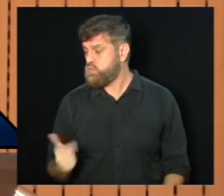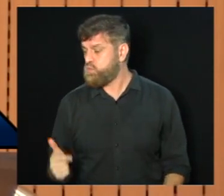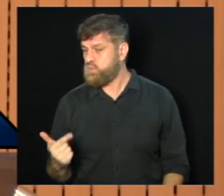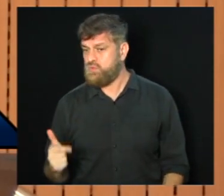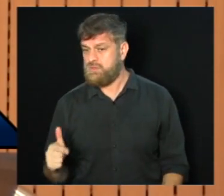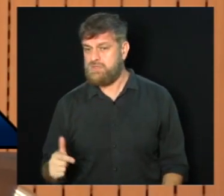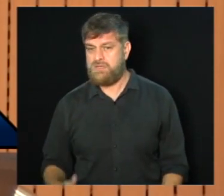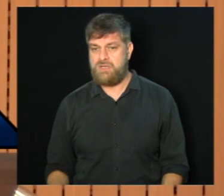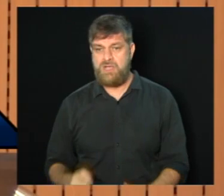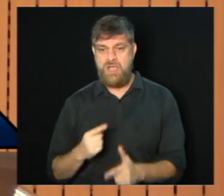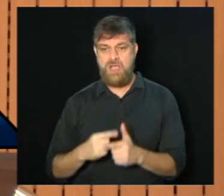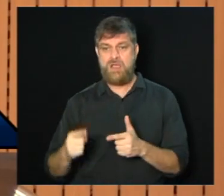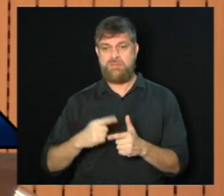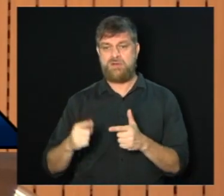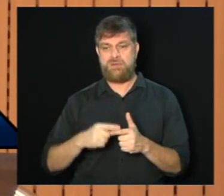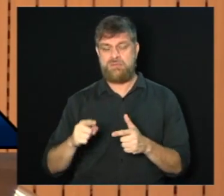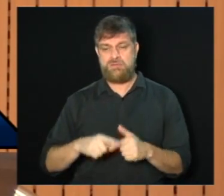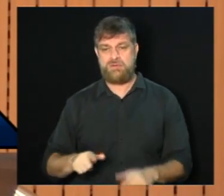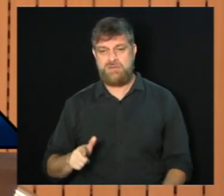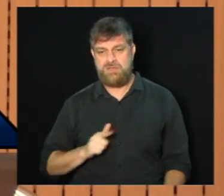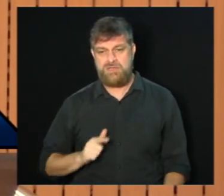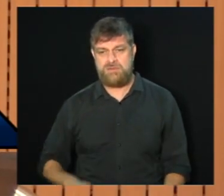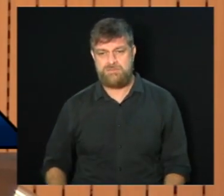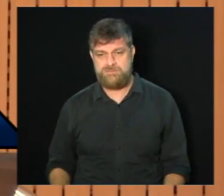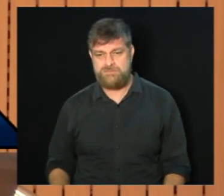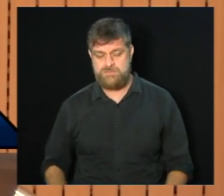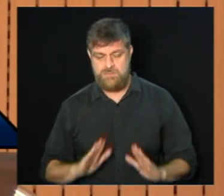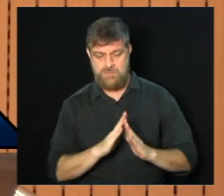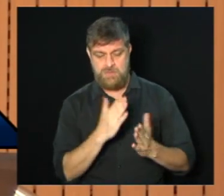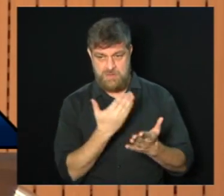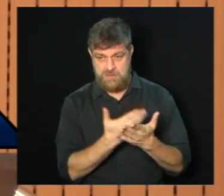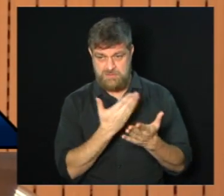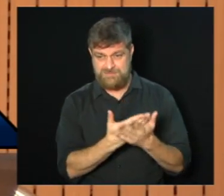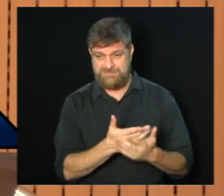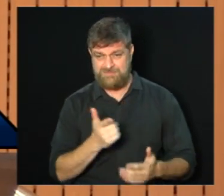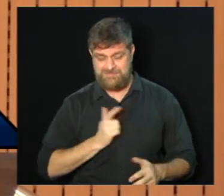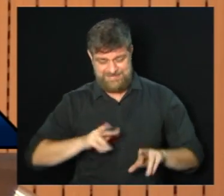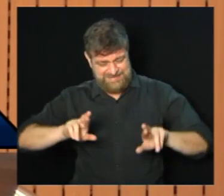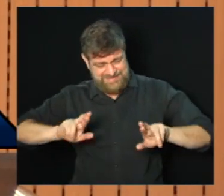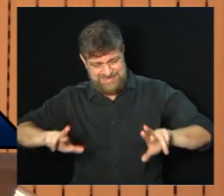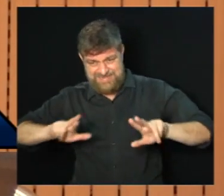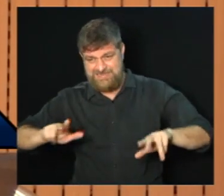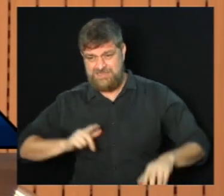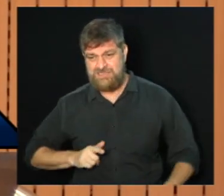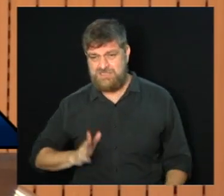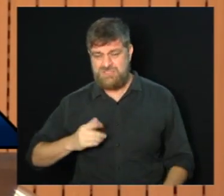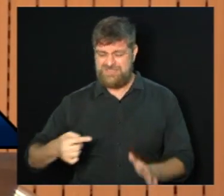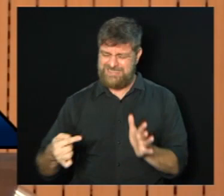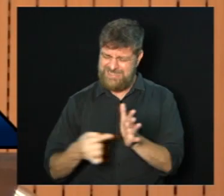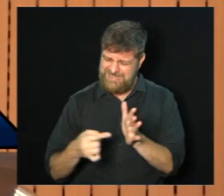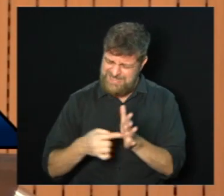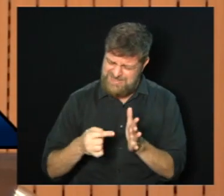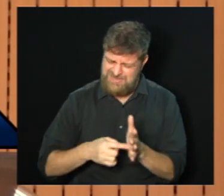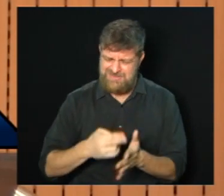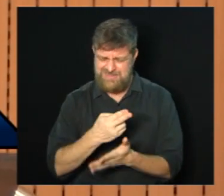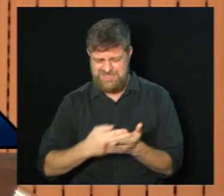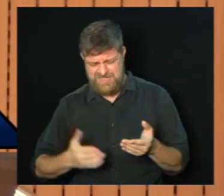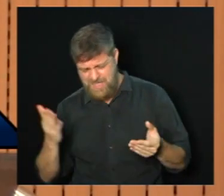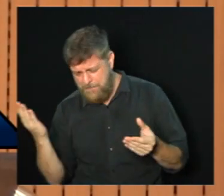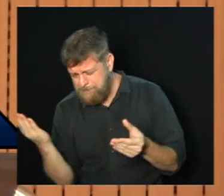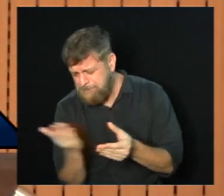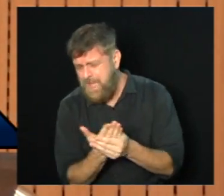Existe um problema da diferenciação entre as escolas. Muitas vezes, isso já foi denúncia, já foi inquérito civil, já